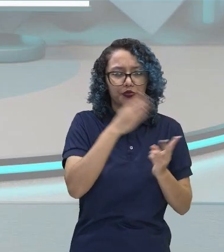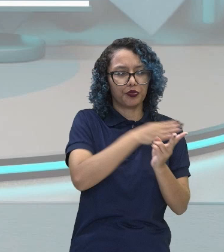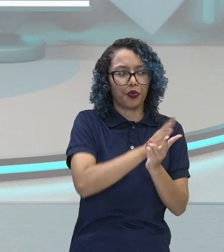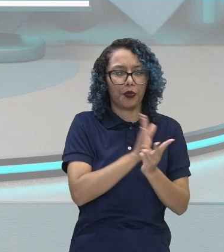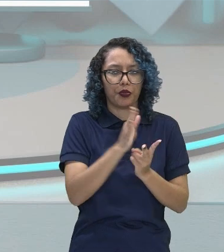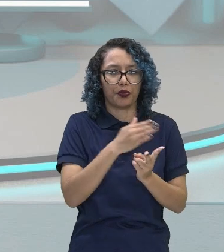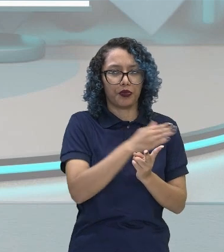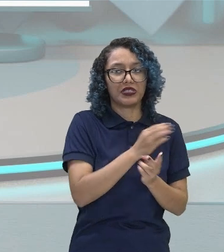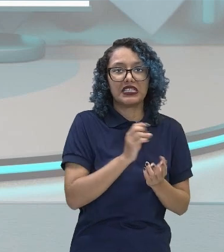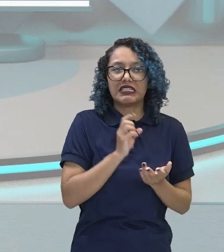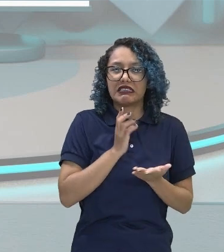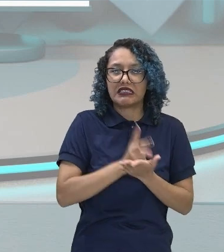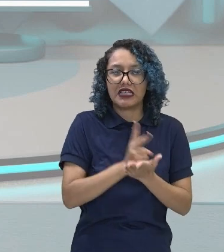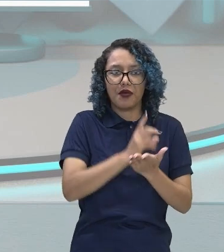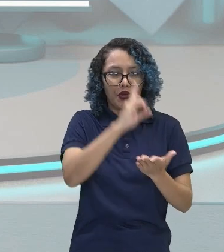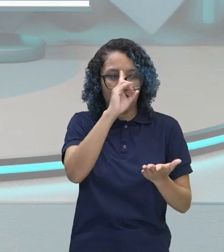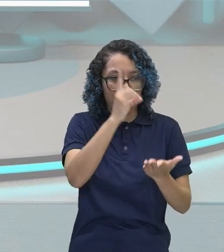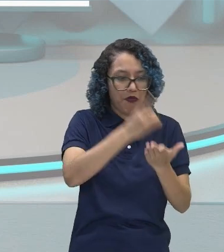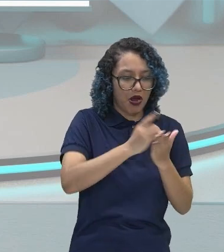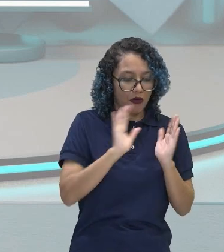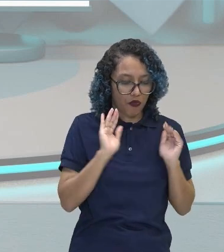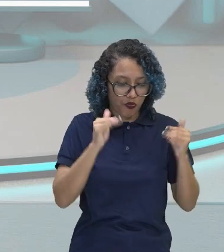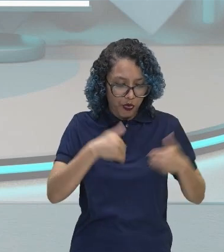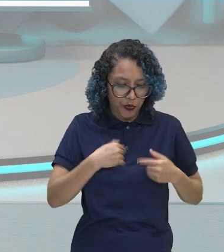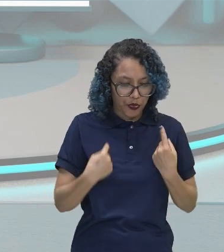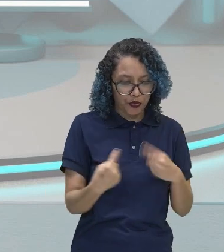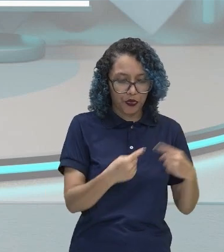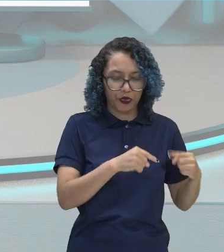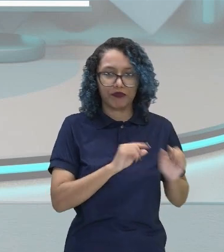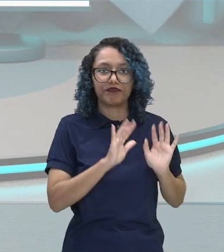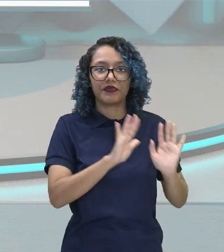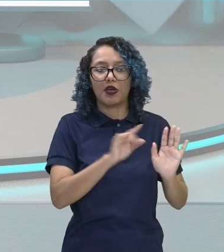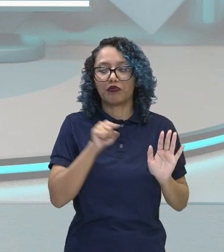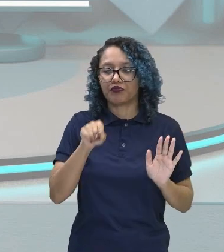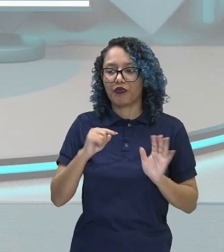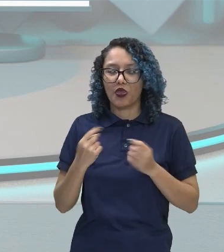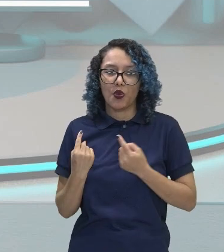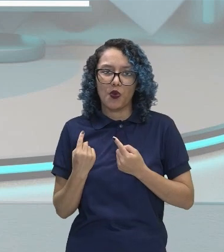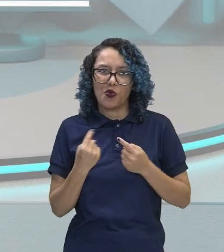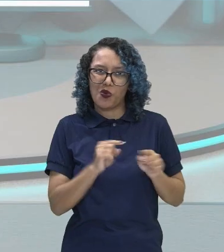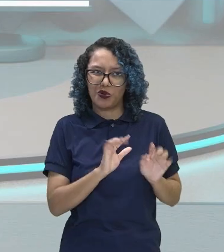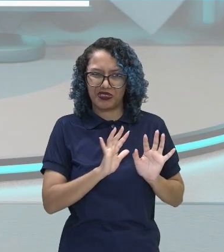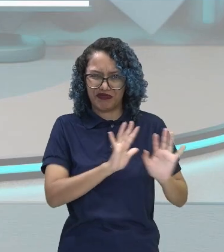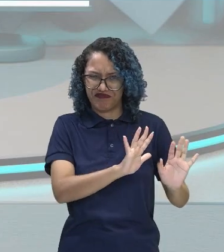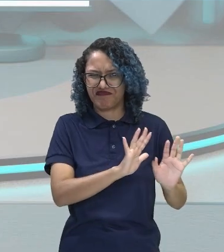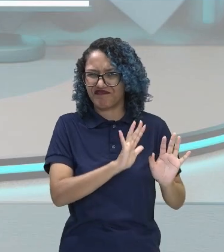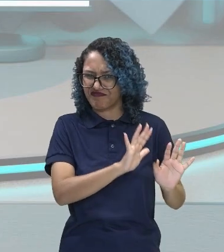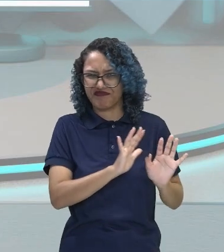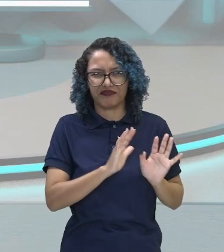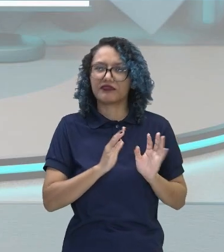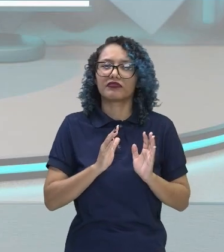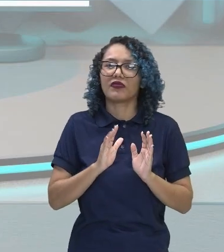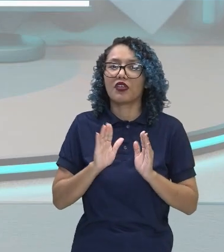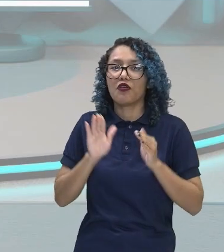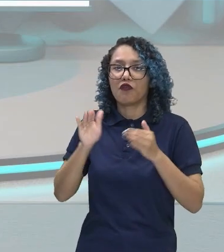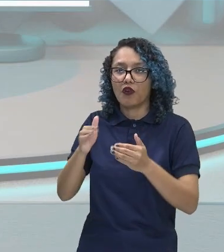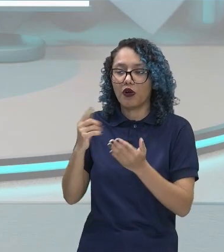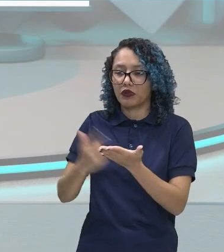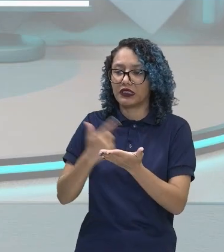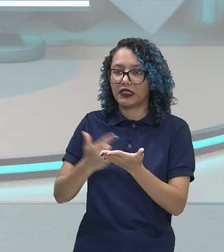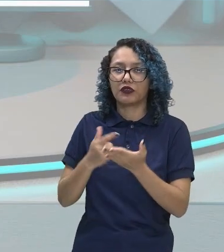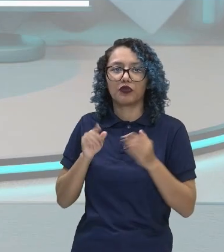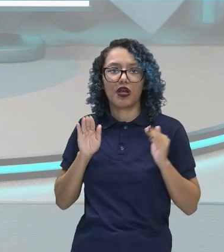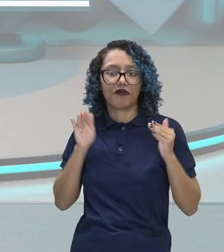de teocentrismo e antropocentrismo, então eles buscam uma literatura mais objetiva e mais